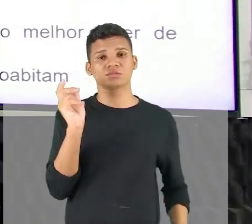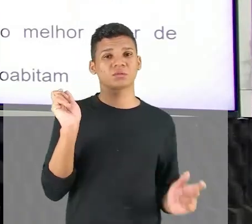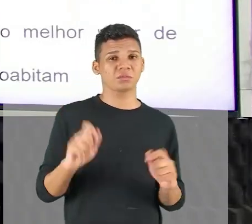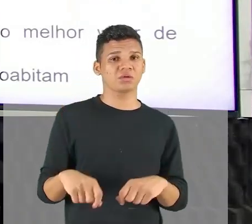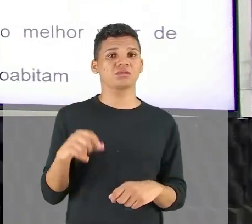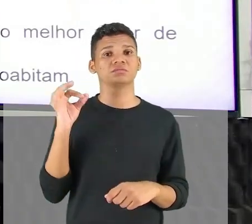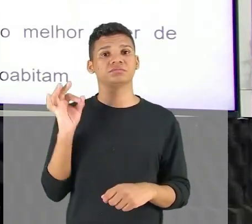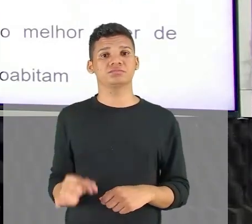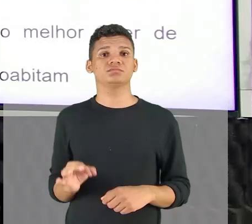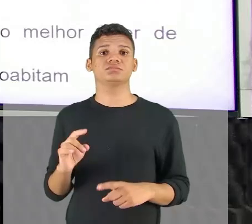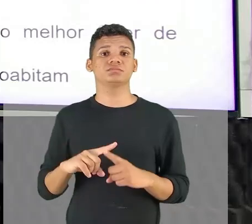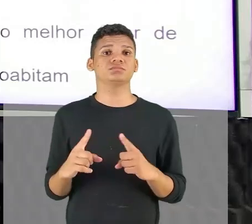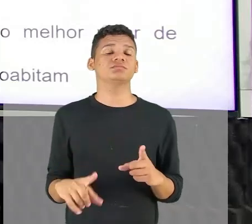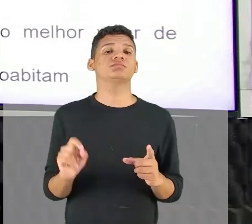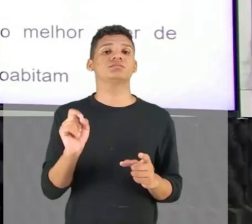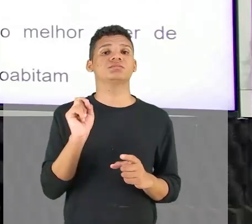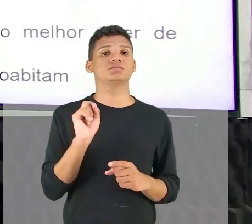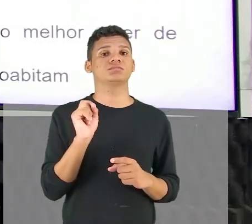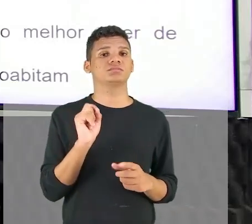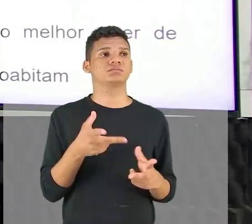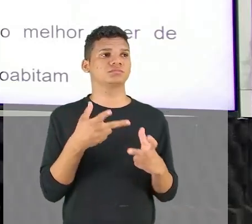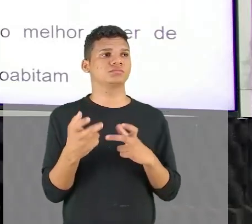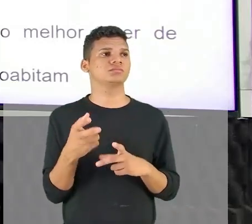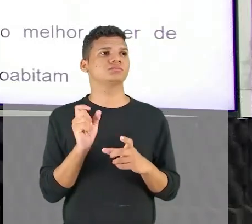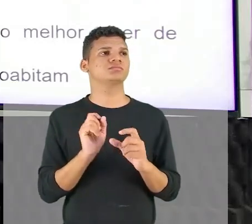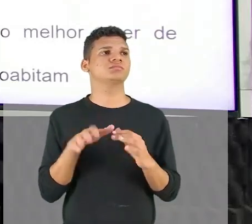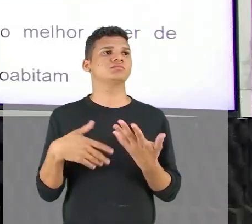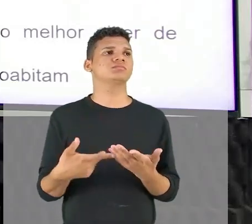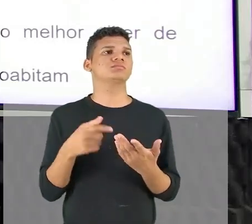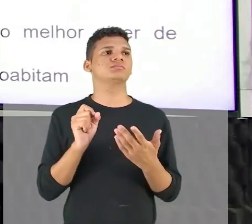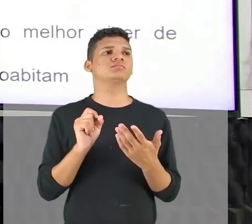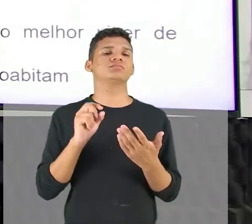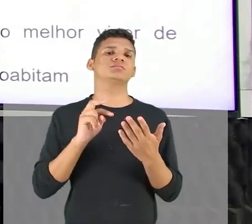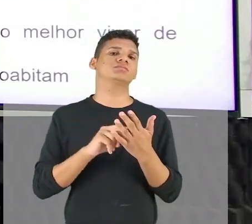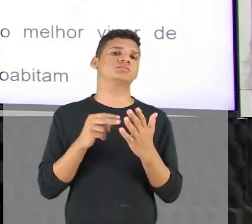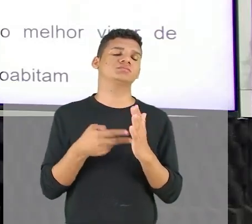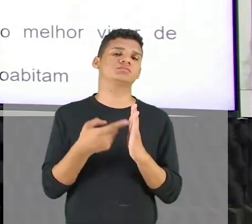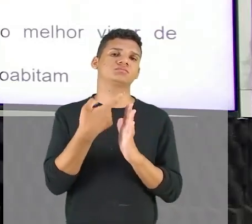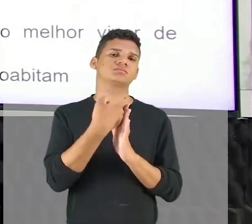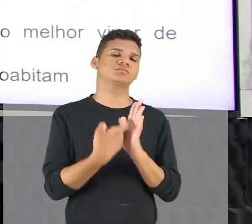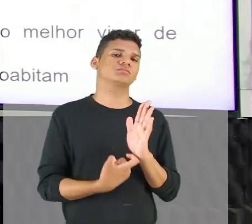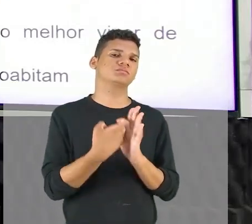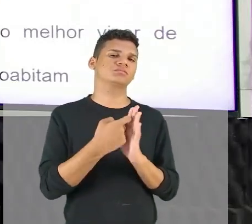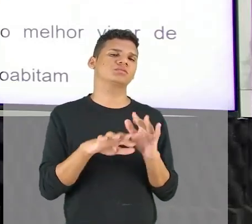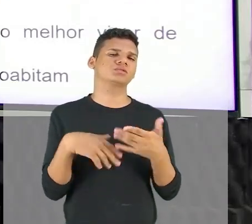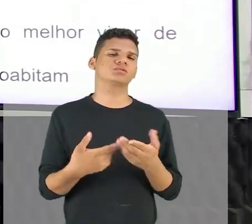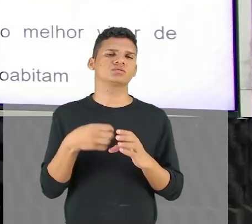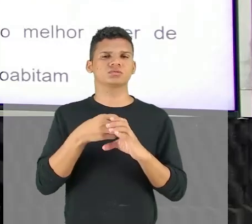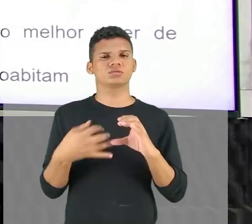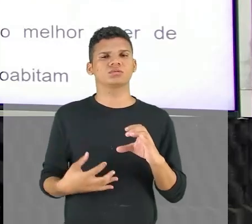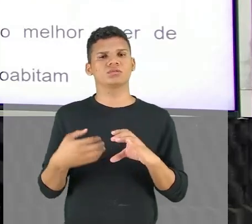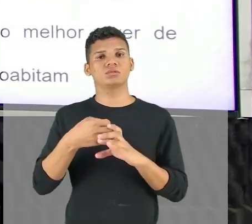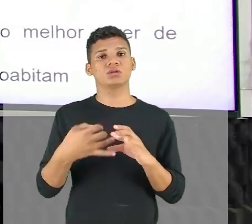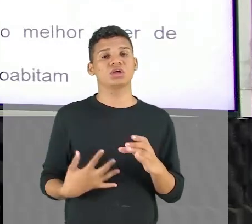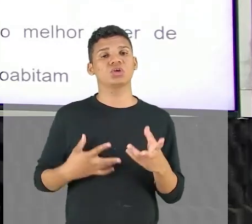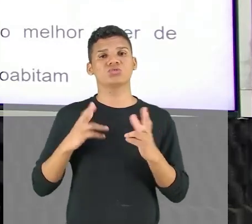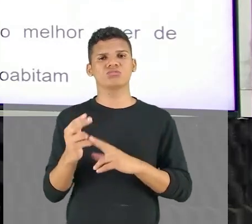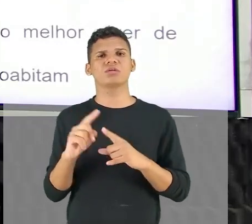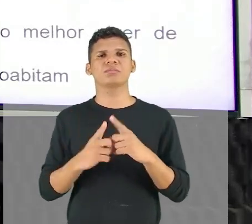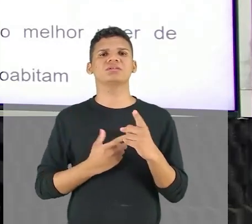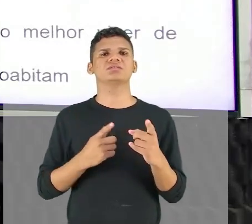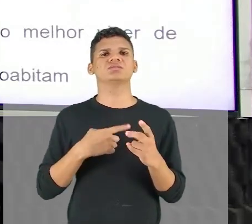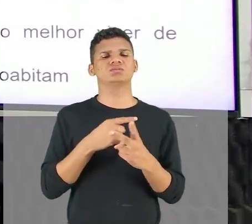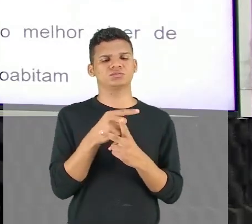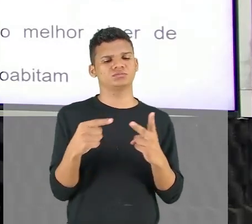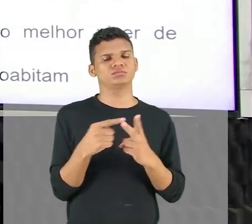a convergência, olha só, está pedindo para o que esses textos se convergem, né? Quais são as características que eles têm em comum? Entre os